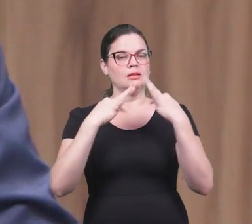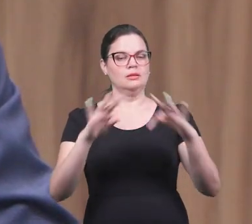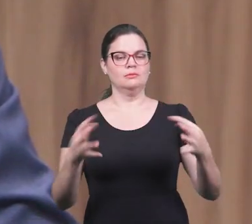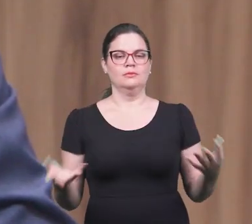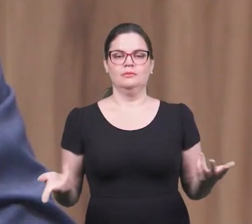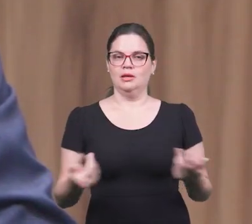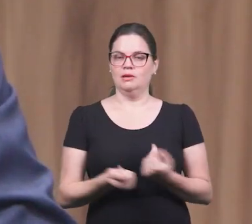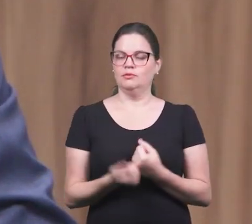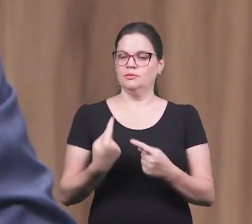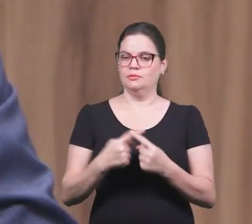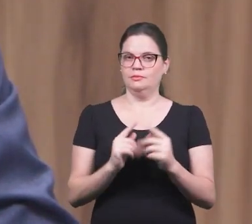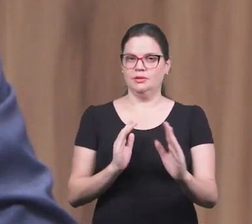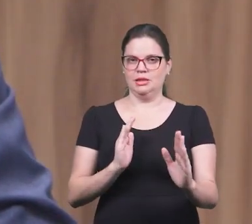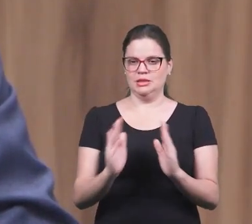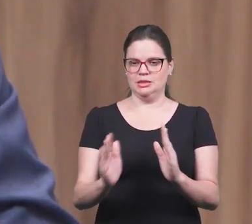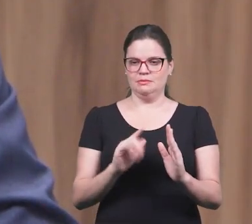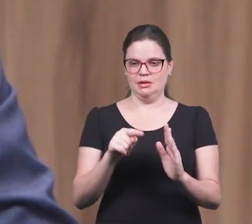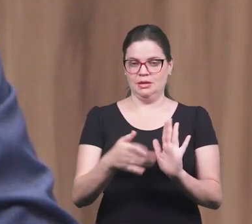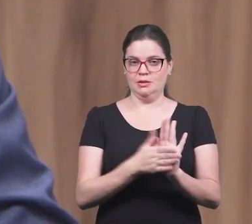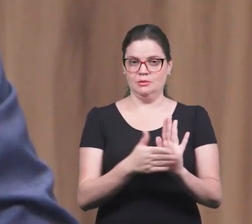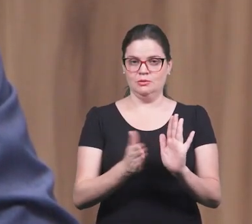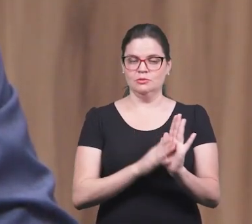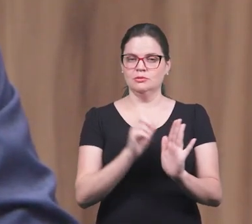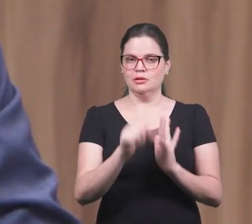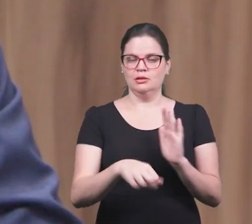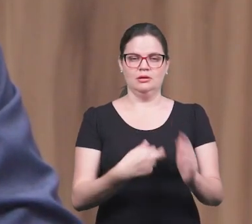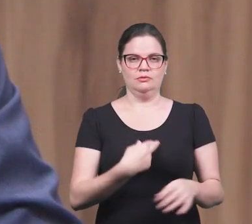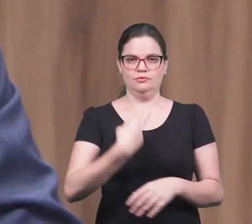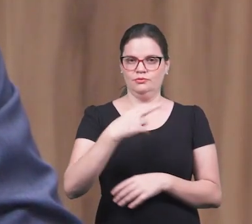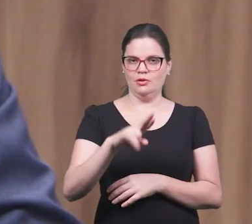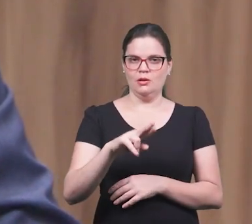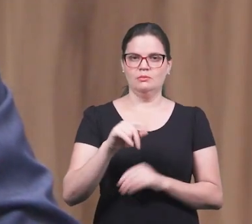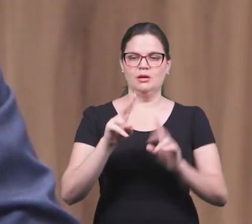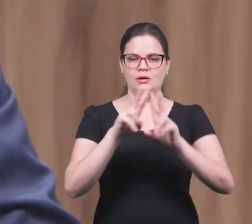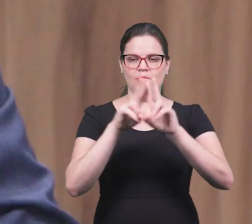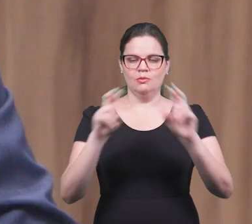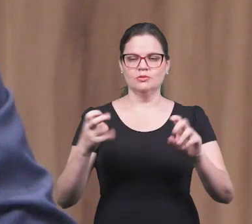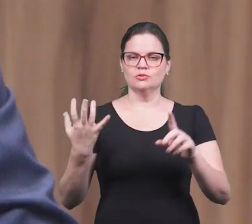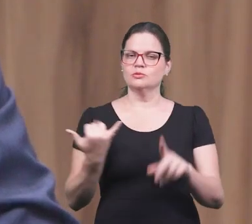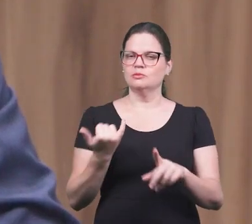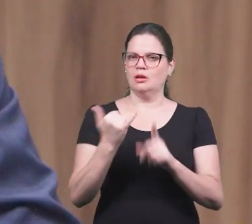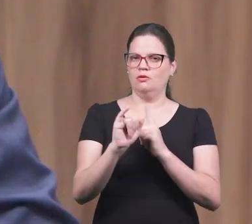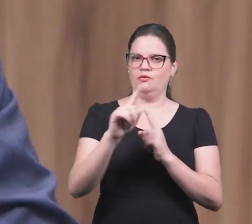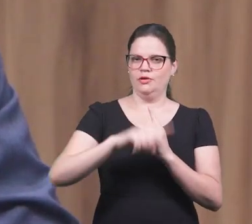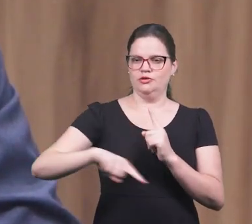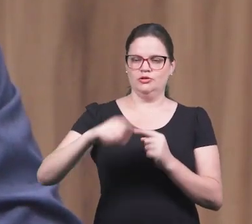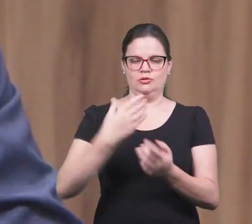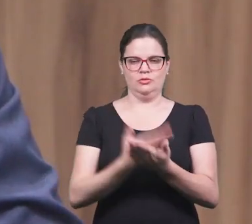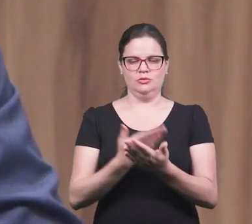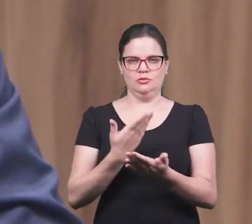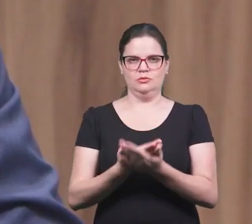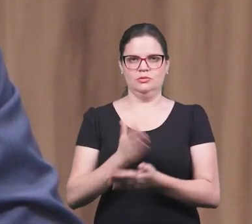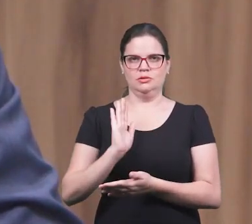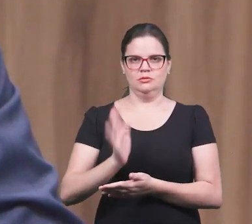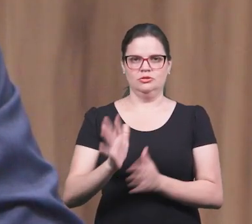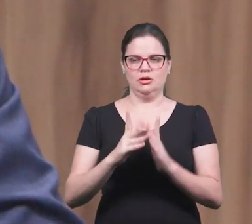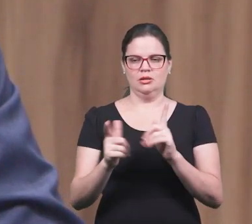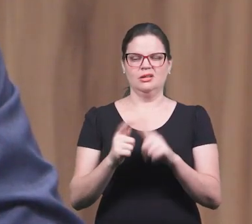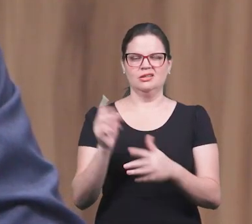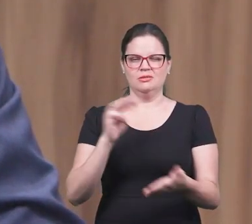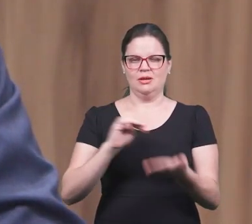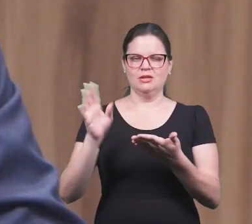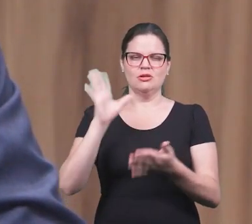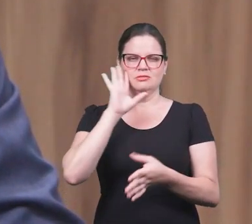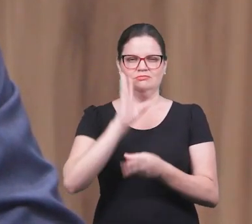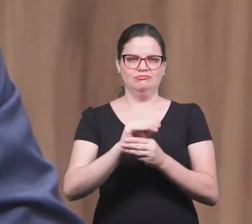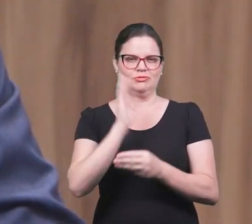nesse período da reforma, dentro do aspecto profético que nós estudamos como igreja que está Maranata, ele